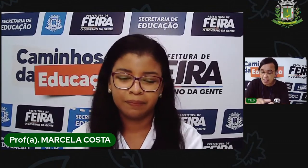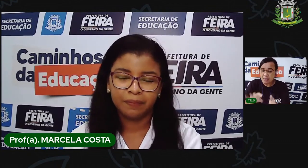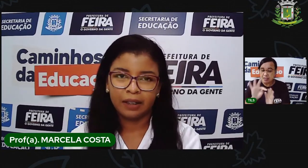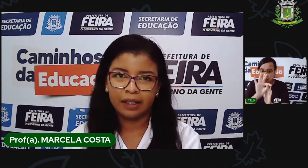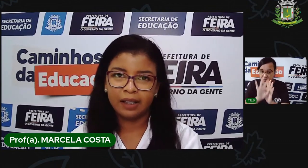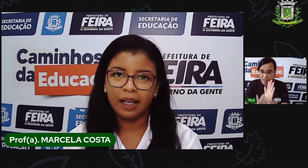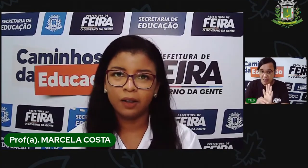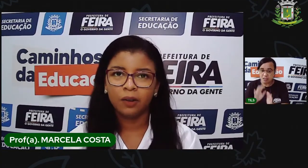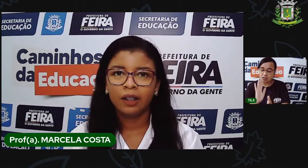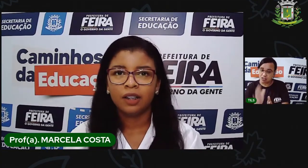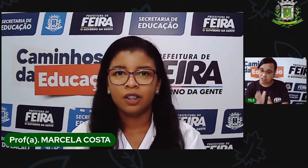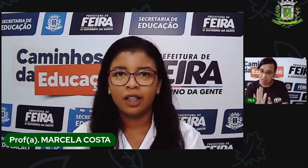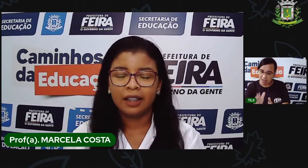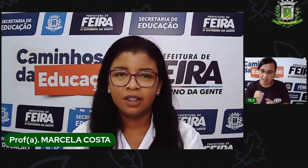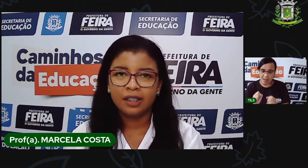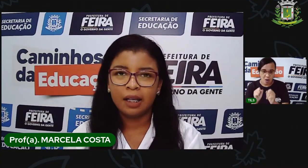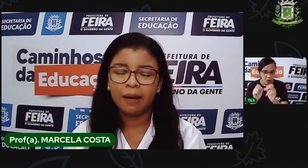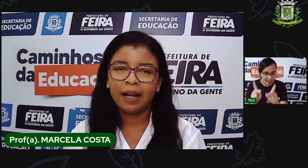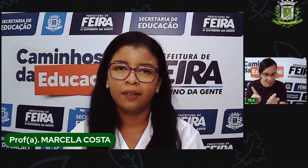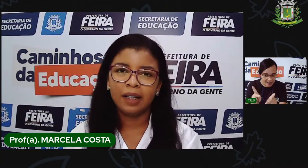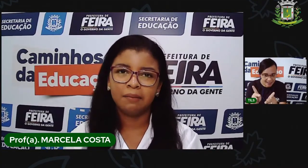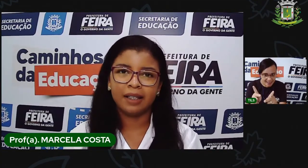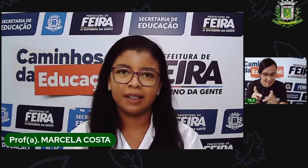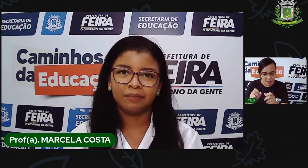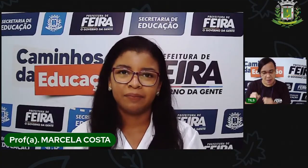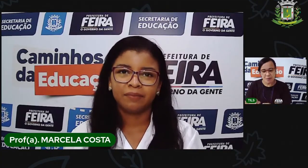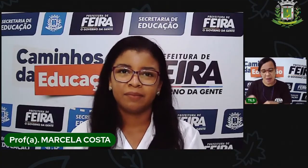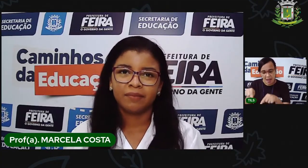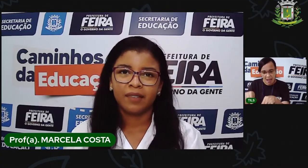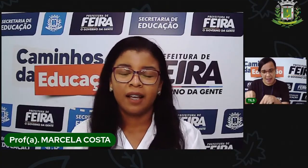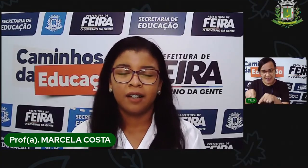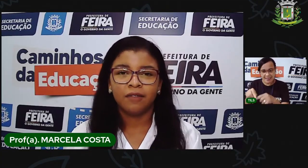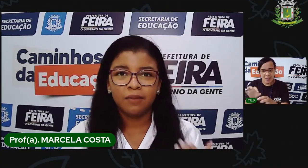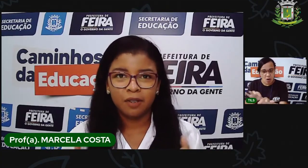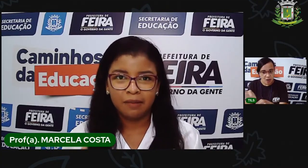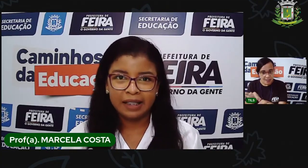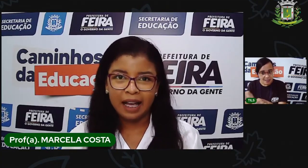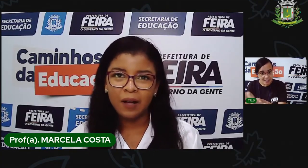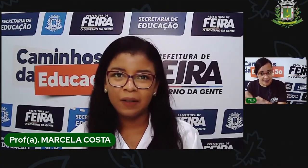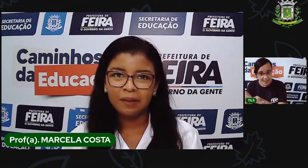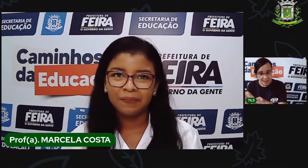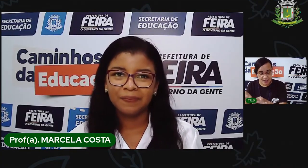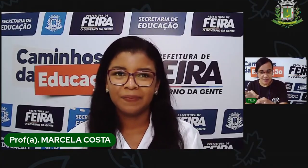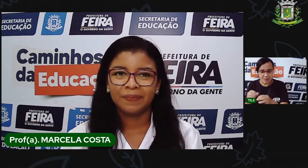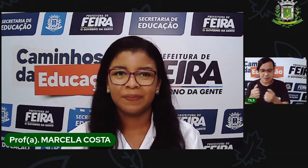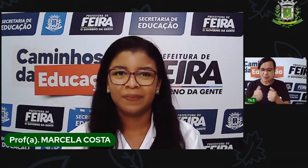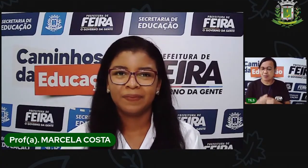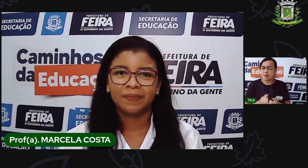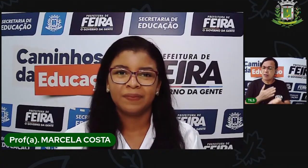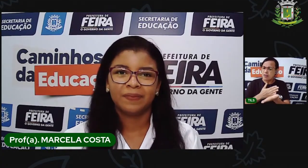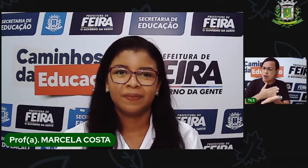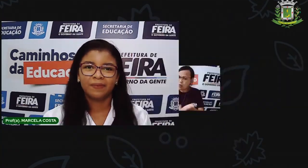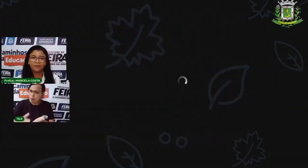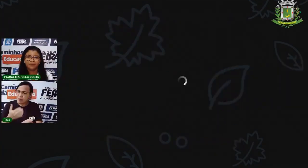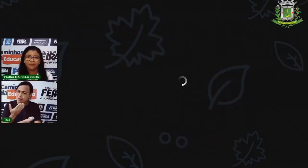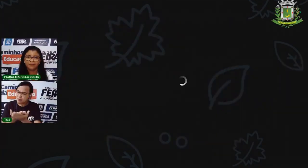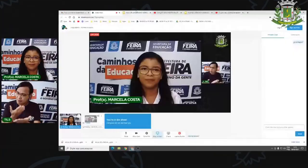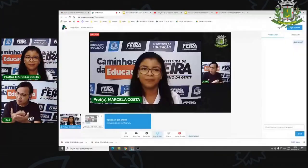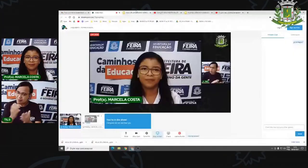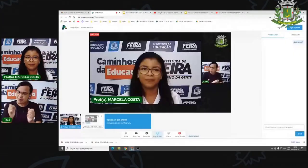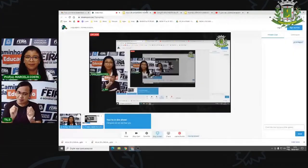texto-palavra, tá certo? Já deixa separado aí na mesa. Vamos começar a aula?